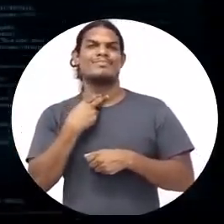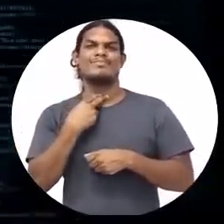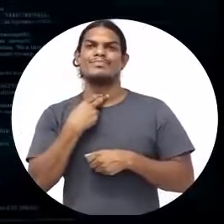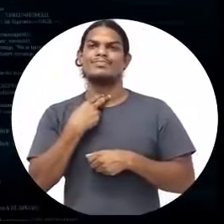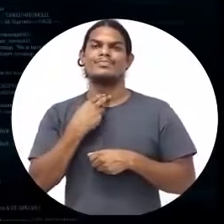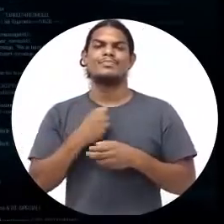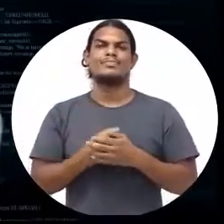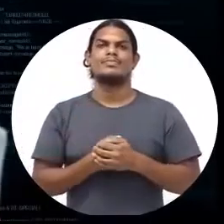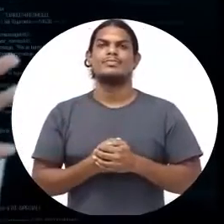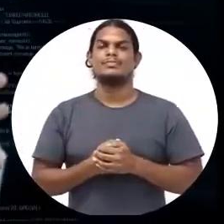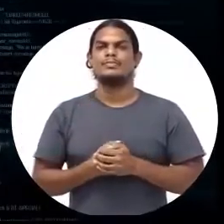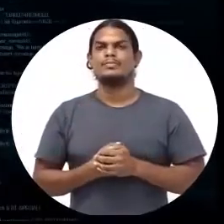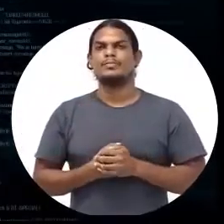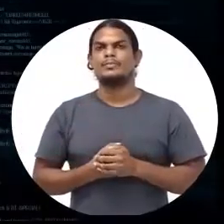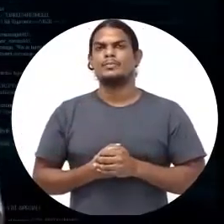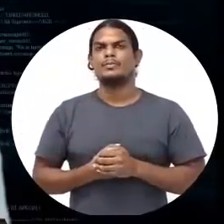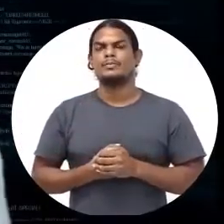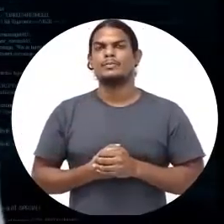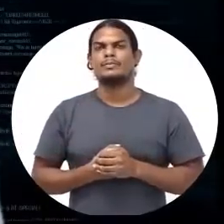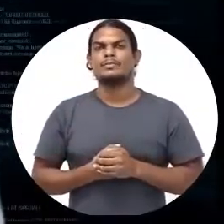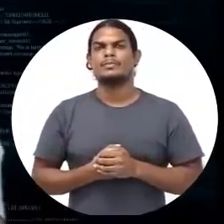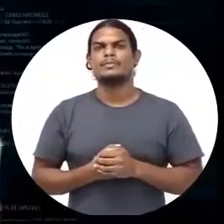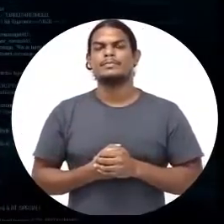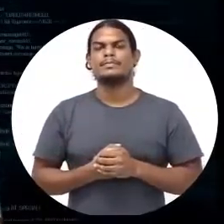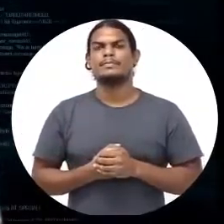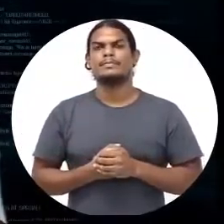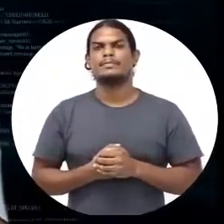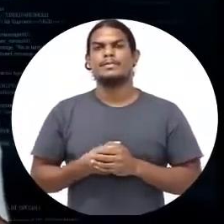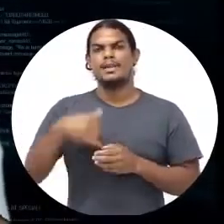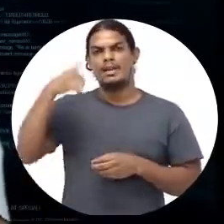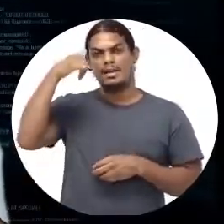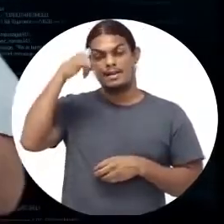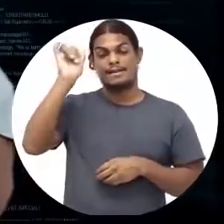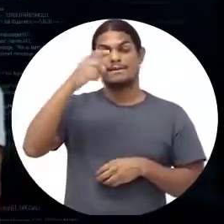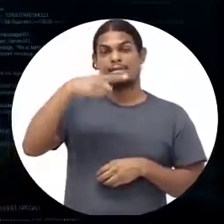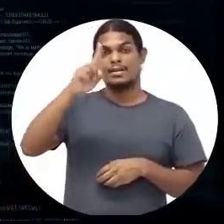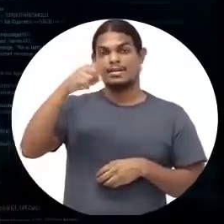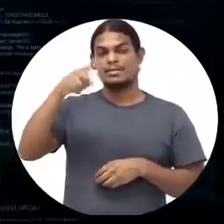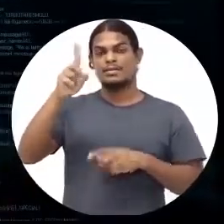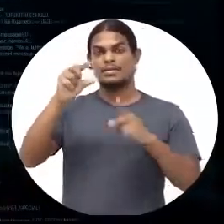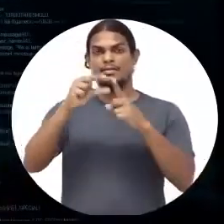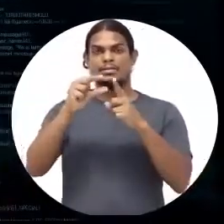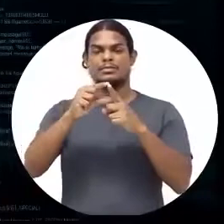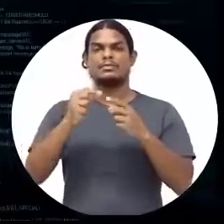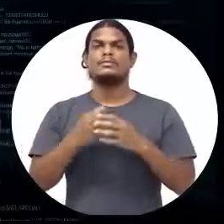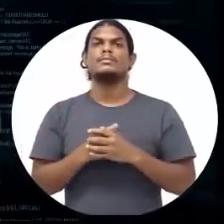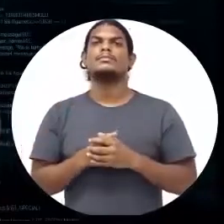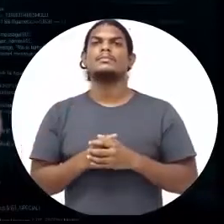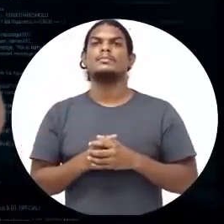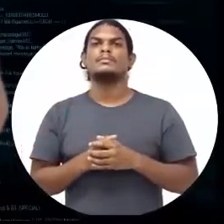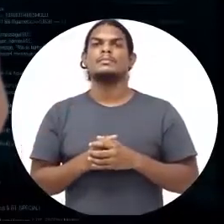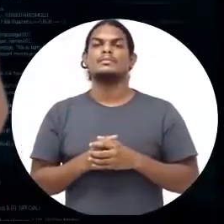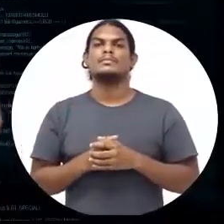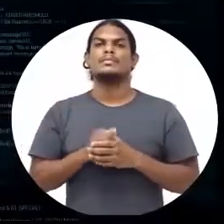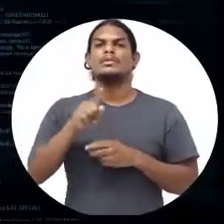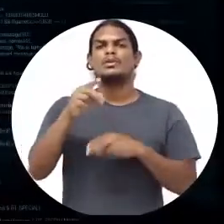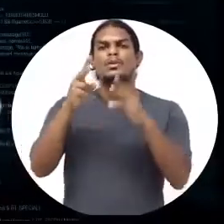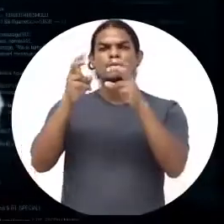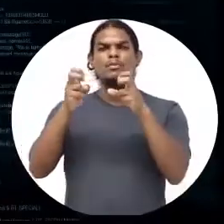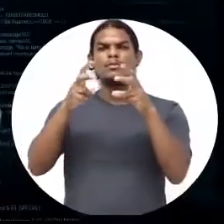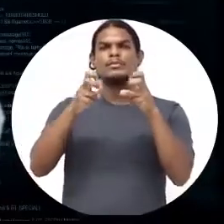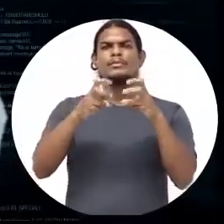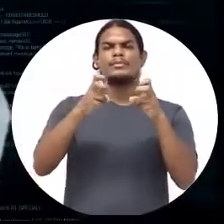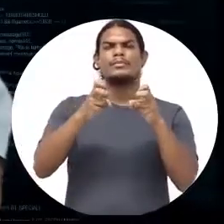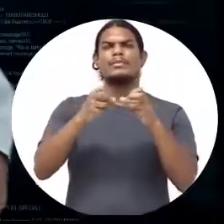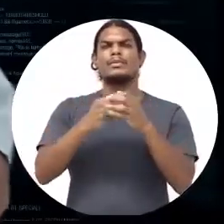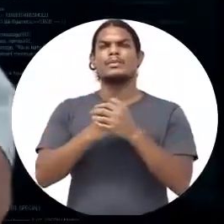na identificação, tanto de arquivos quanto de elementos. Vocês observaram que apesar das divs, a